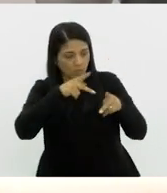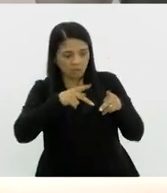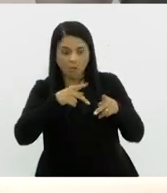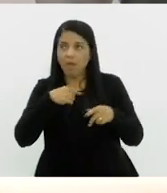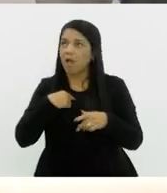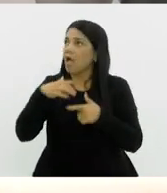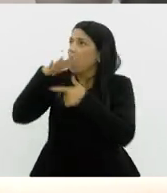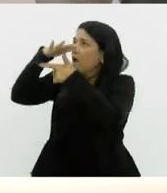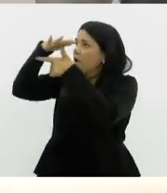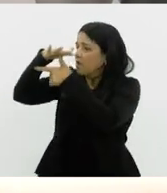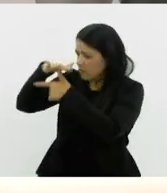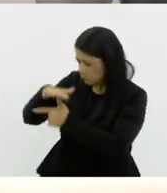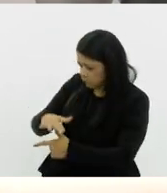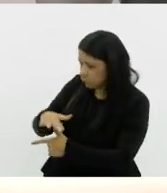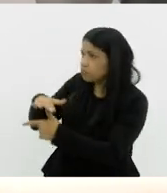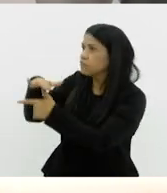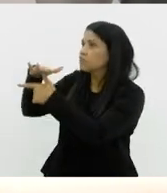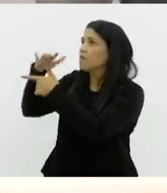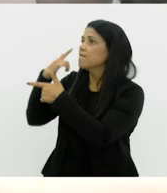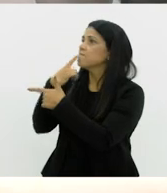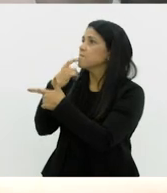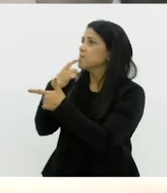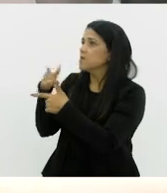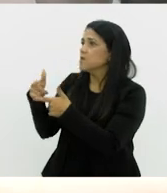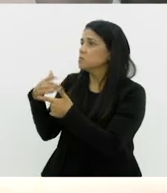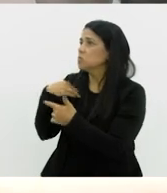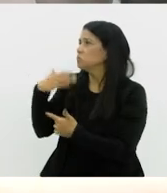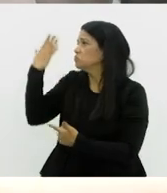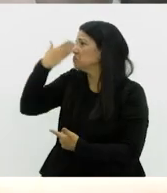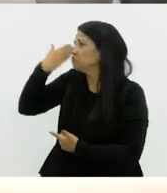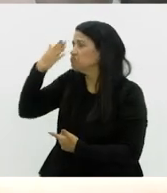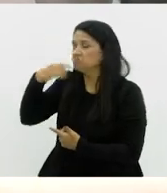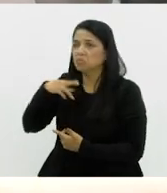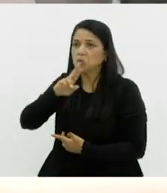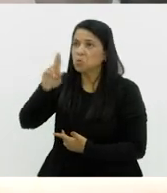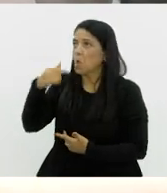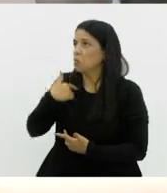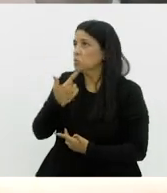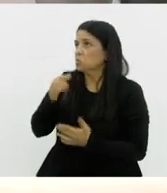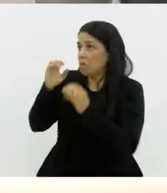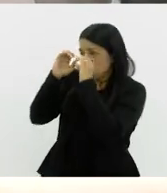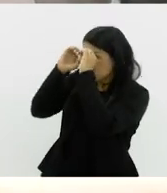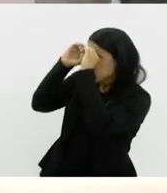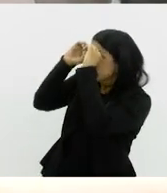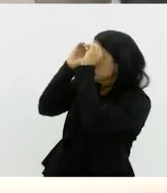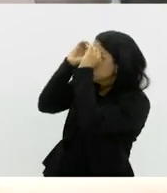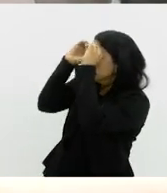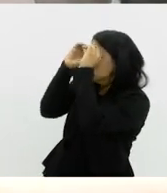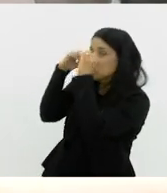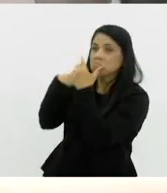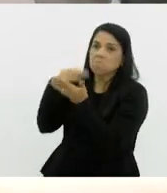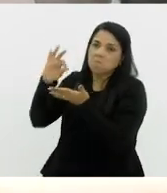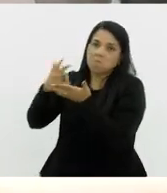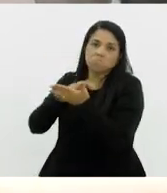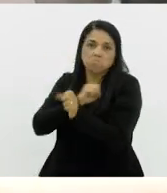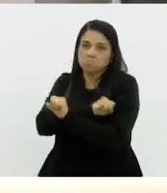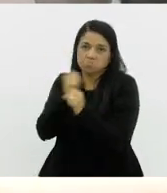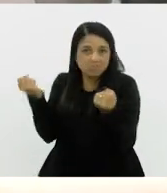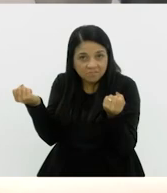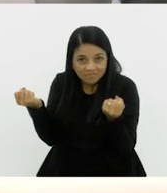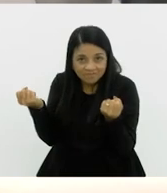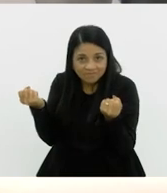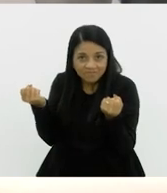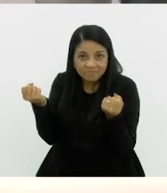vermelho dando rasante. Claro que eu não sei quem é o piloto, não vi lá, que eu não tenho binóculo para ver qual é que é a matrícula, mas você